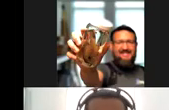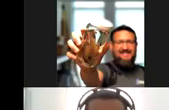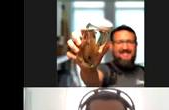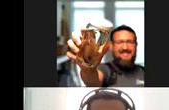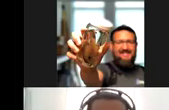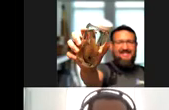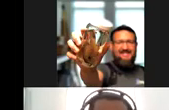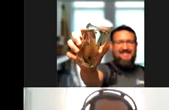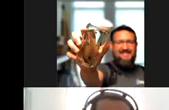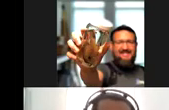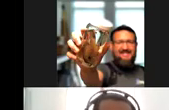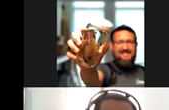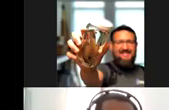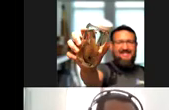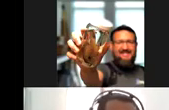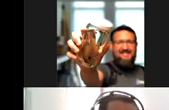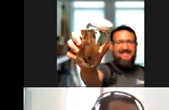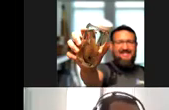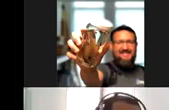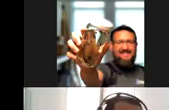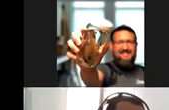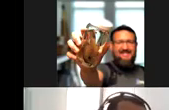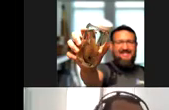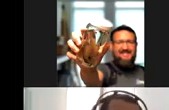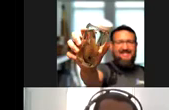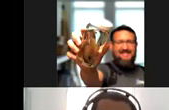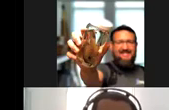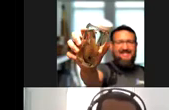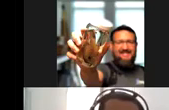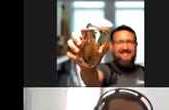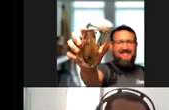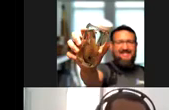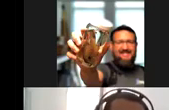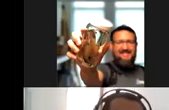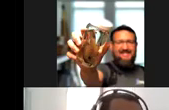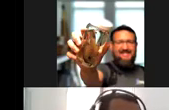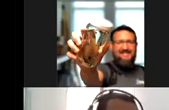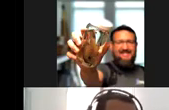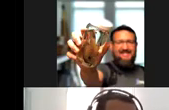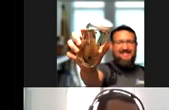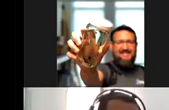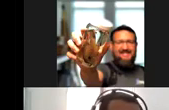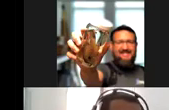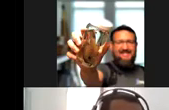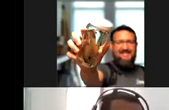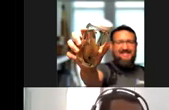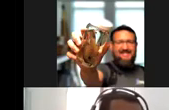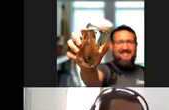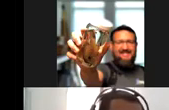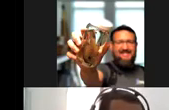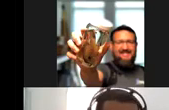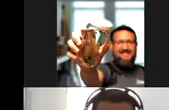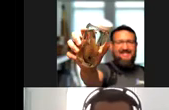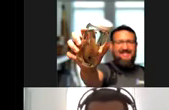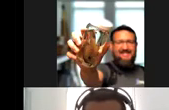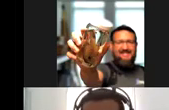para começar, talvez um modelo que a gente se lembre foi o modelo dos átomos, que pelo menos eu vi lá no,